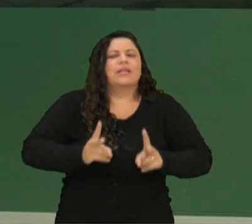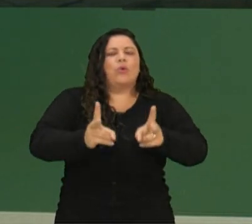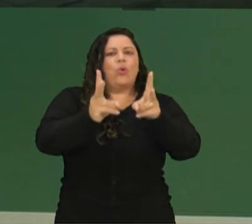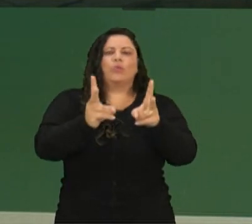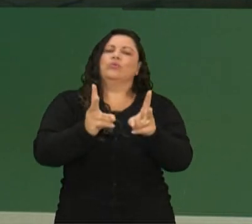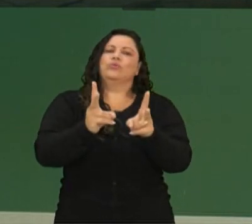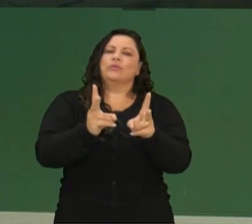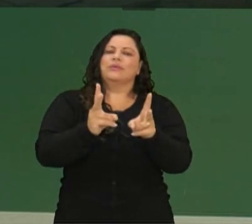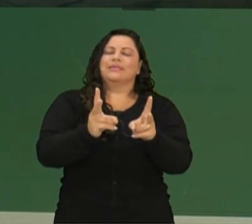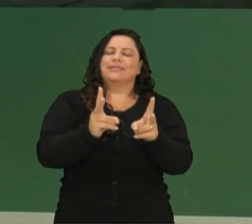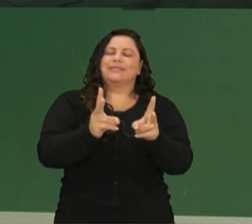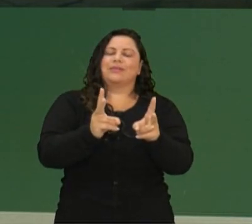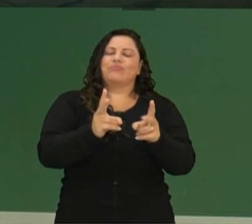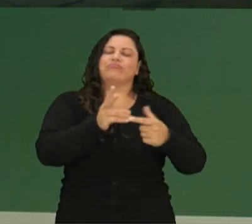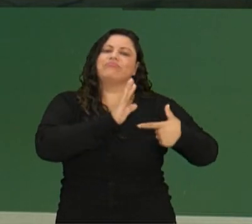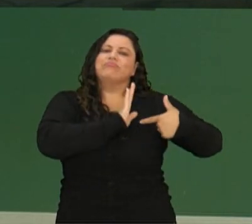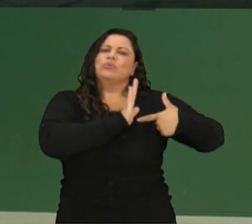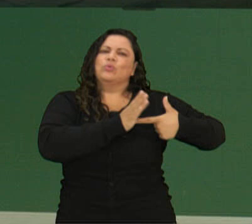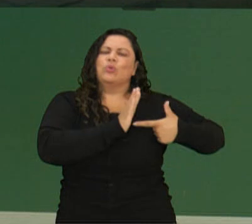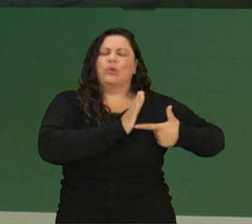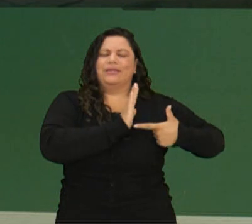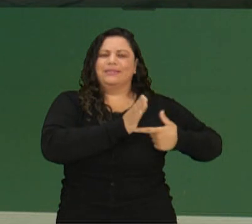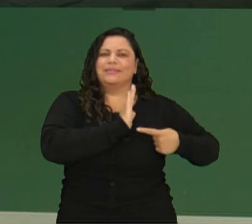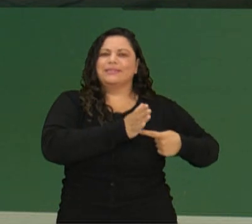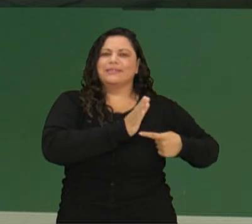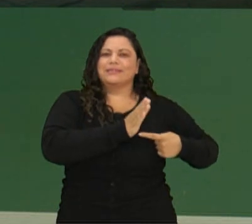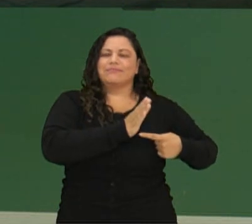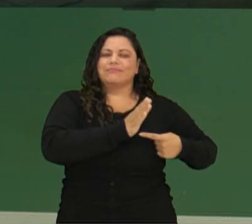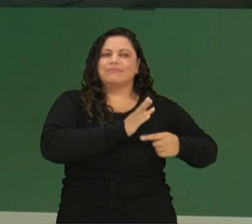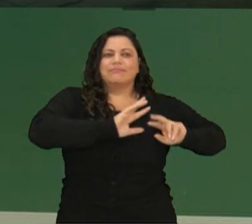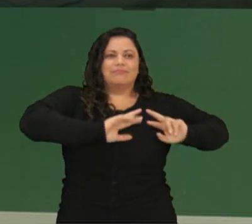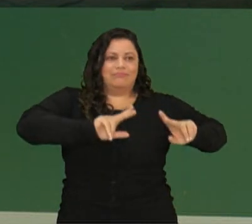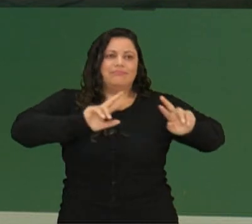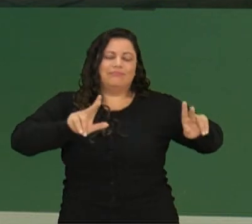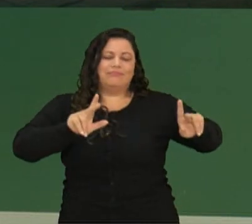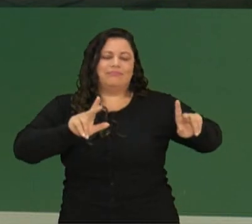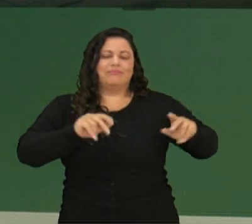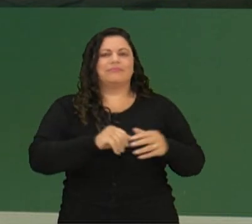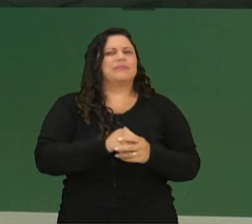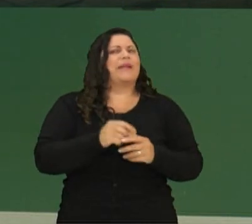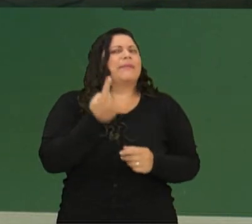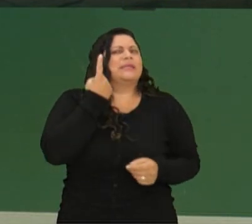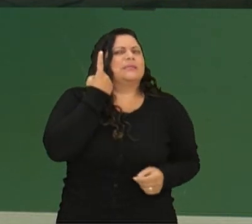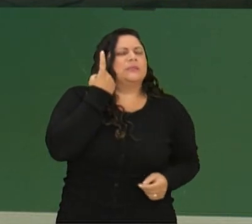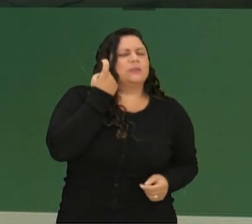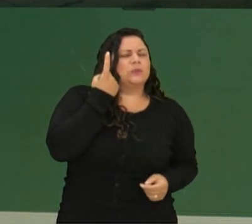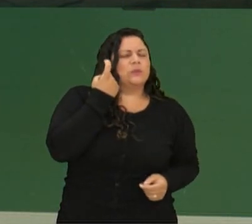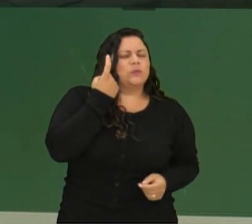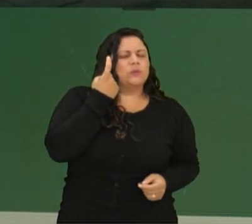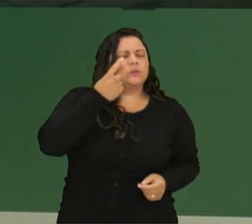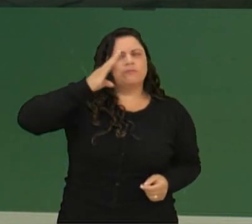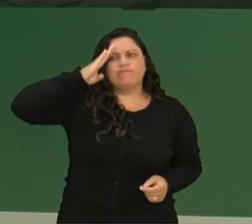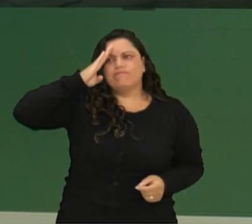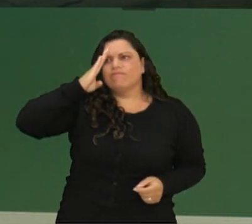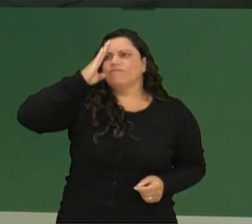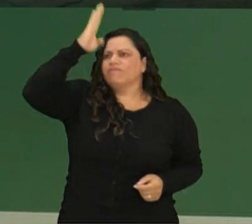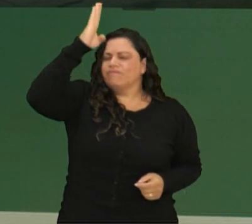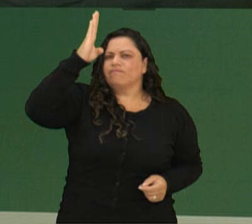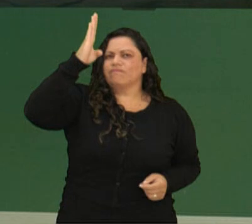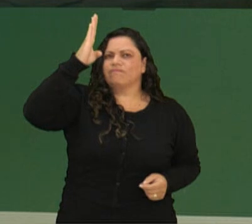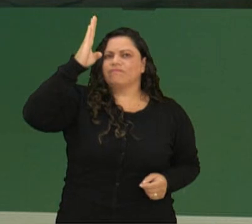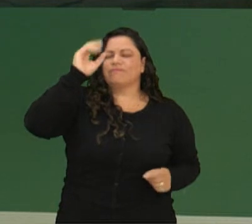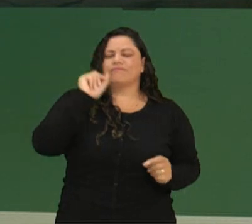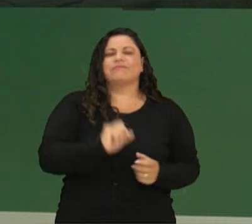do sistema cardiovascular, mas a aula de hoje é sobre uma pecinha fundamental do sistema